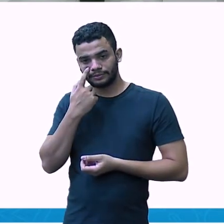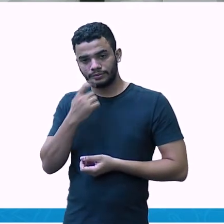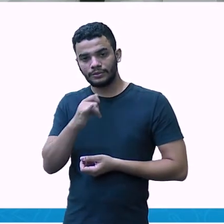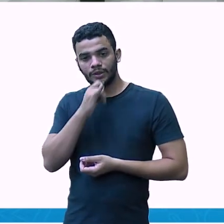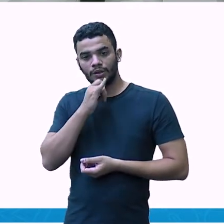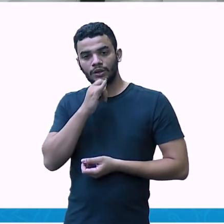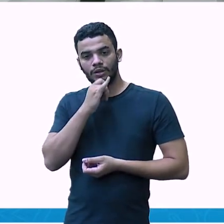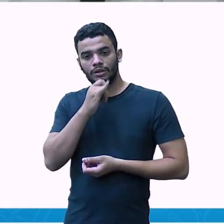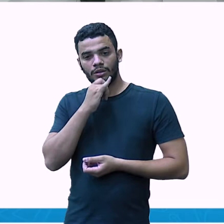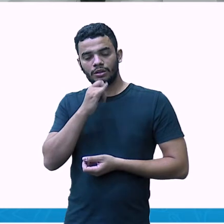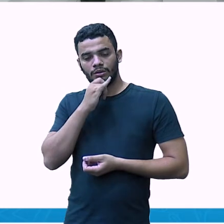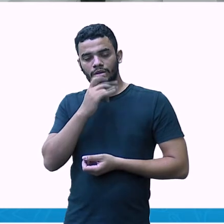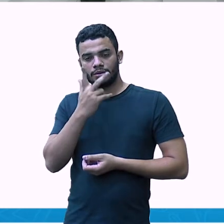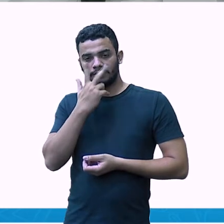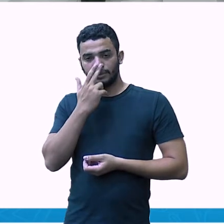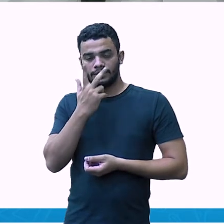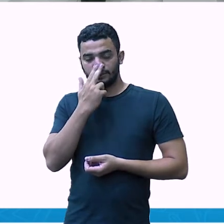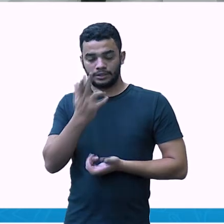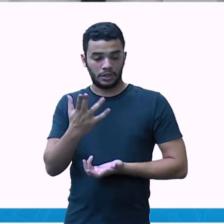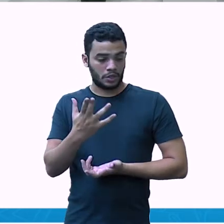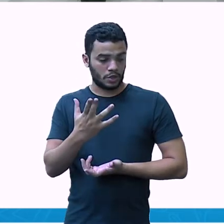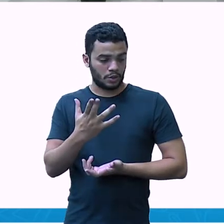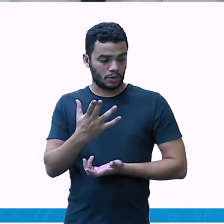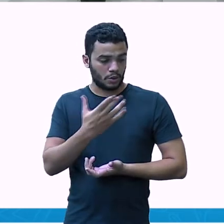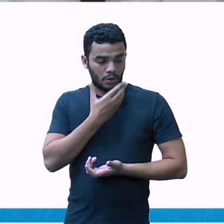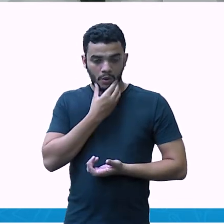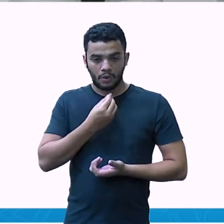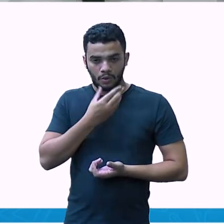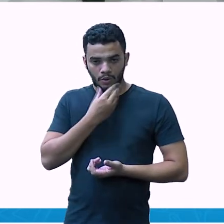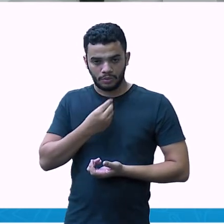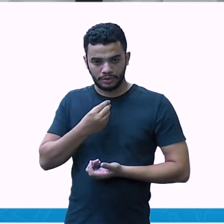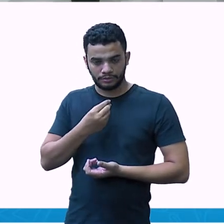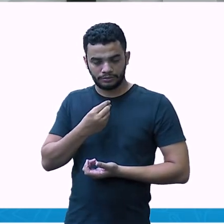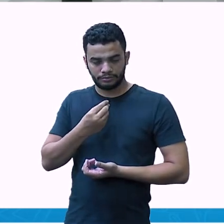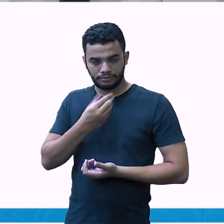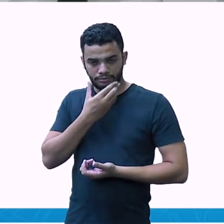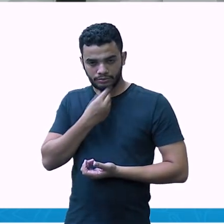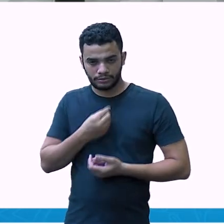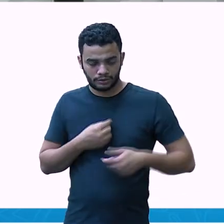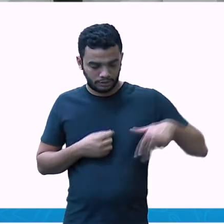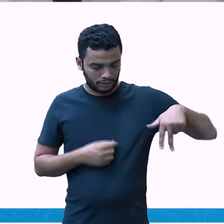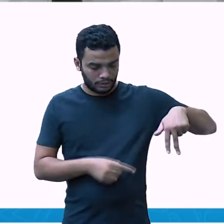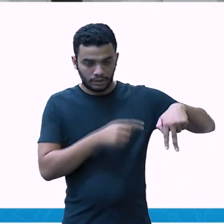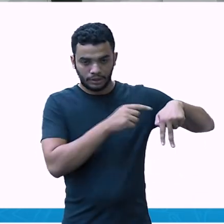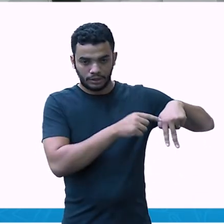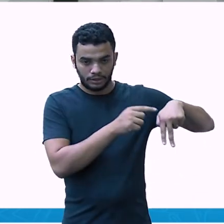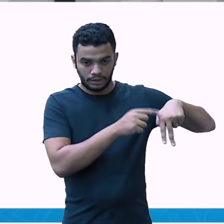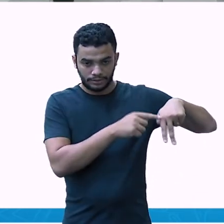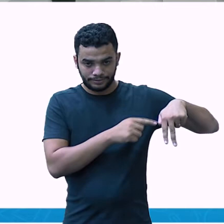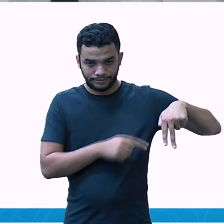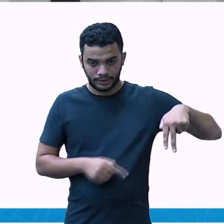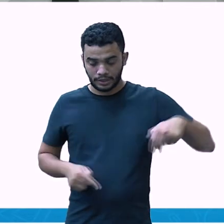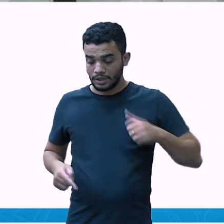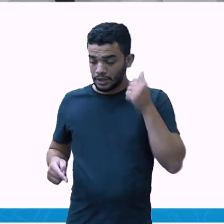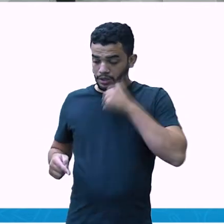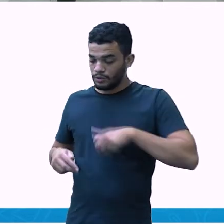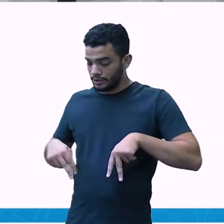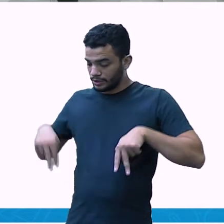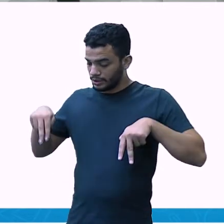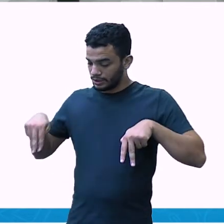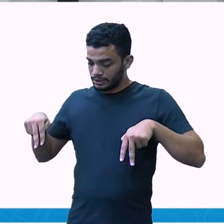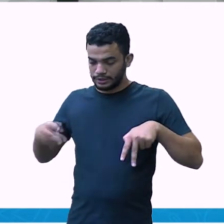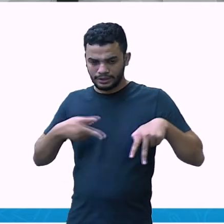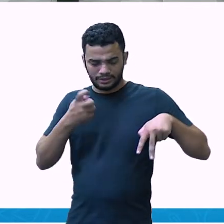menina, eu tenho 4 moças. Então, eu tenho aqui rapazes e moças. Então, eu vou contar um